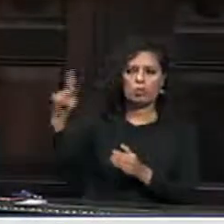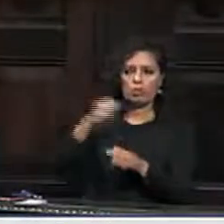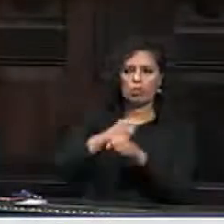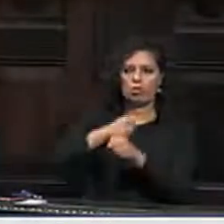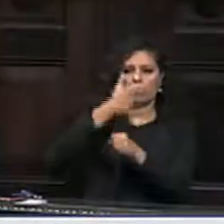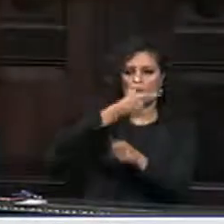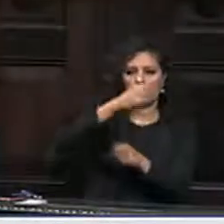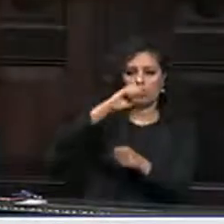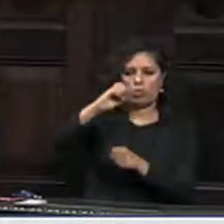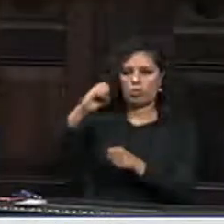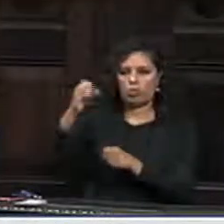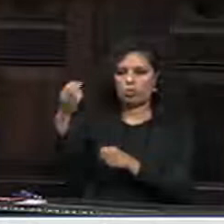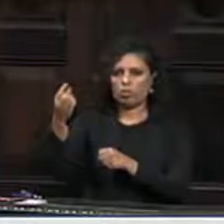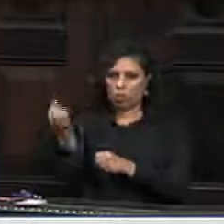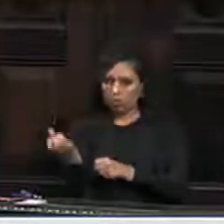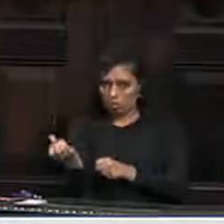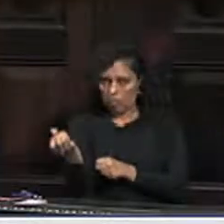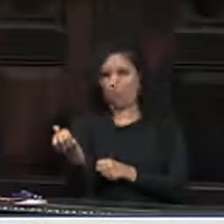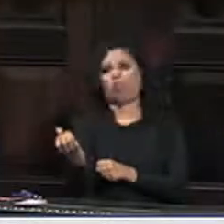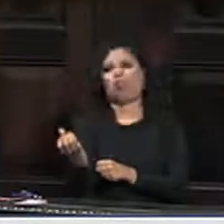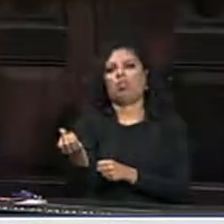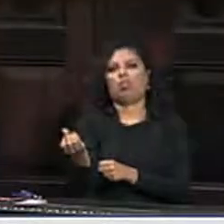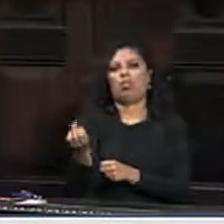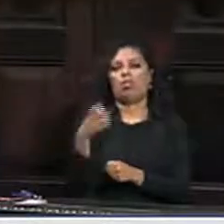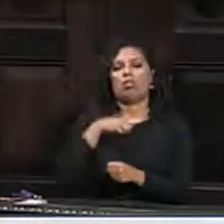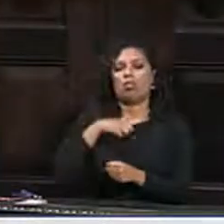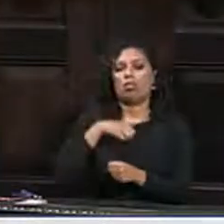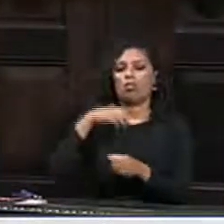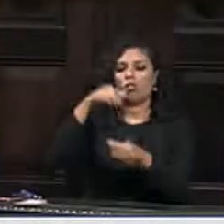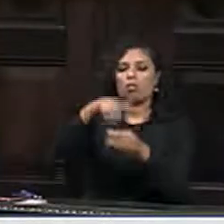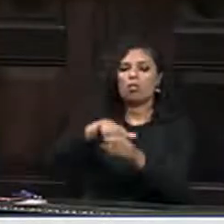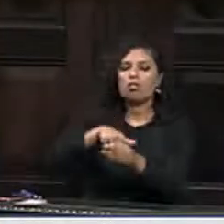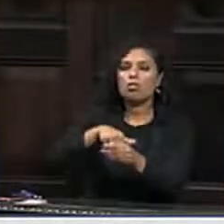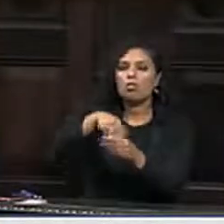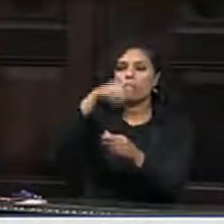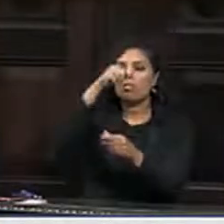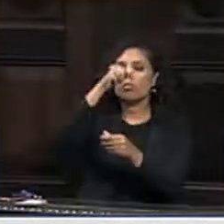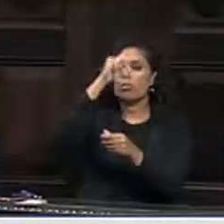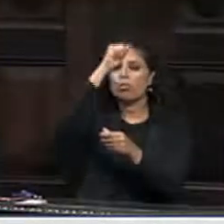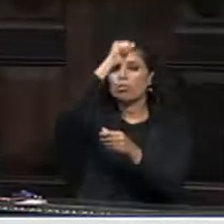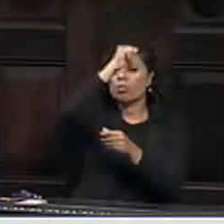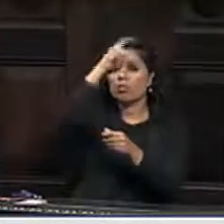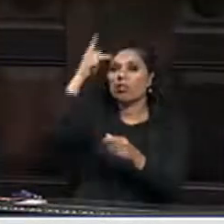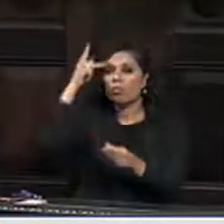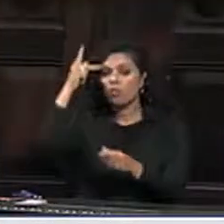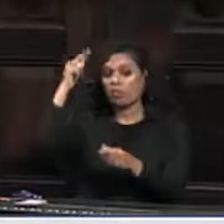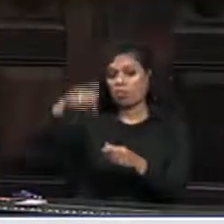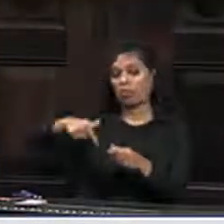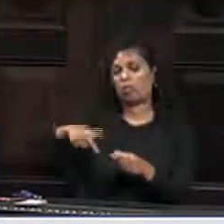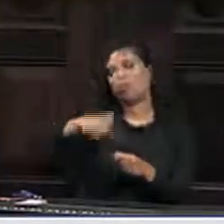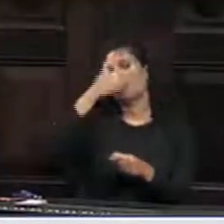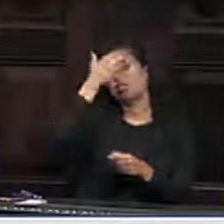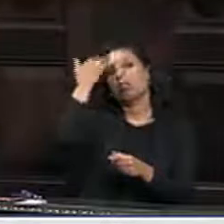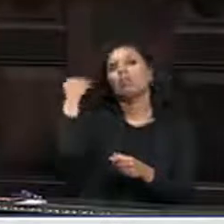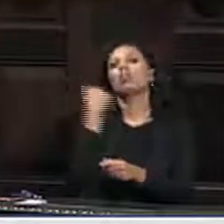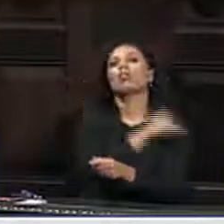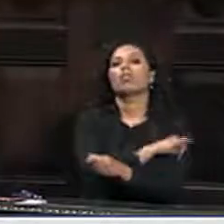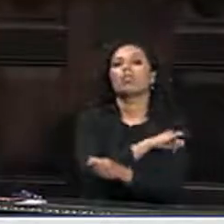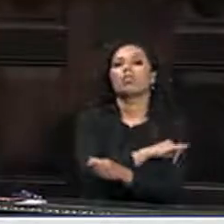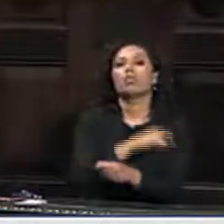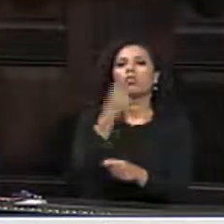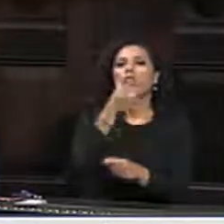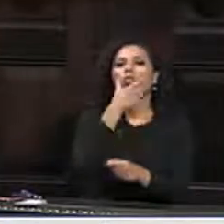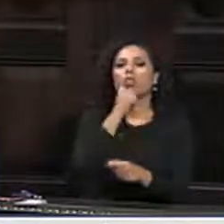2006, houve eleição de prefeito da cidade do Rio de Janeiro. E o candidato do